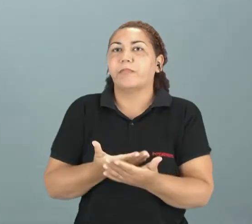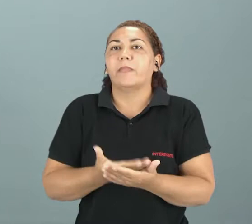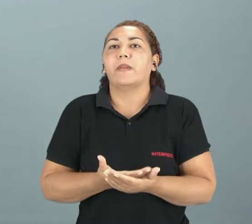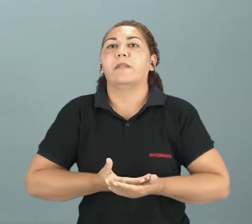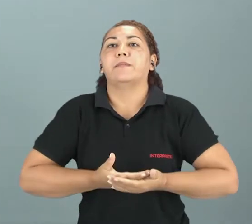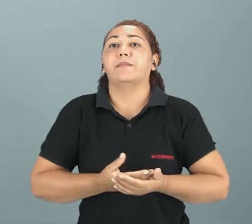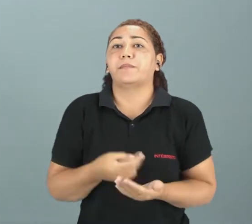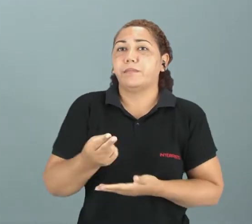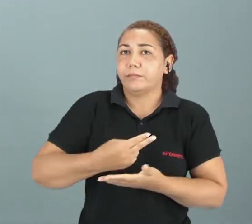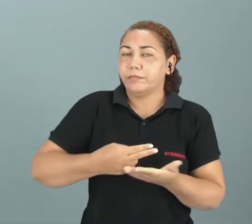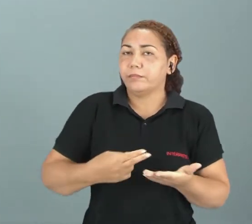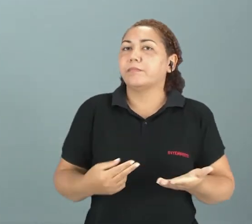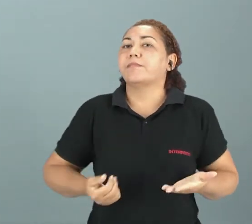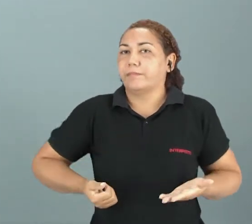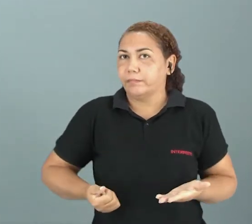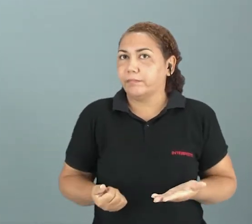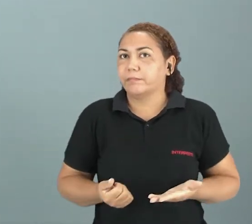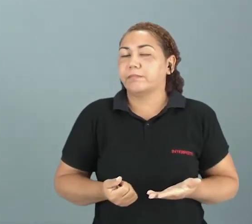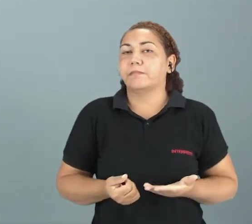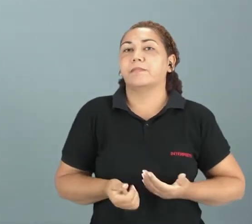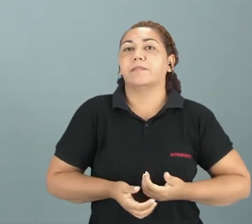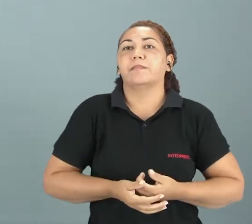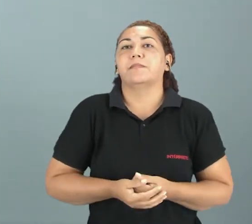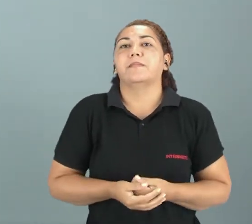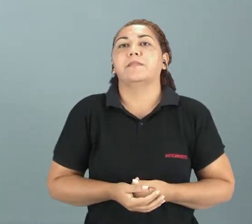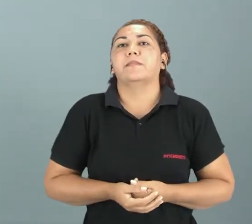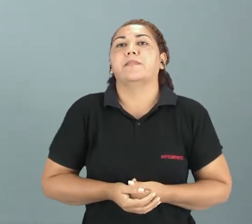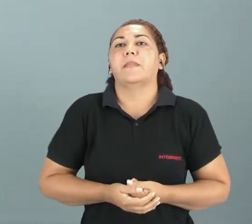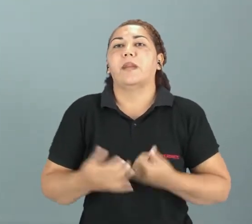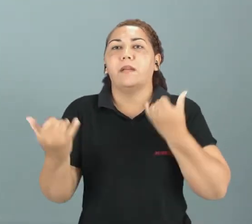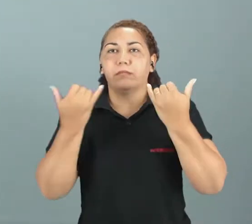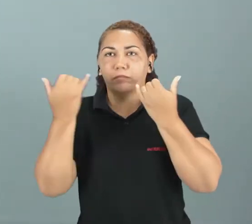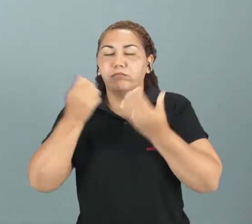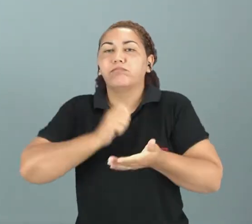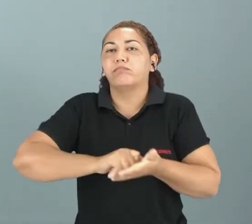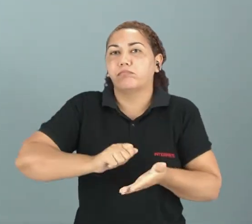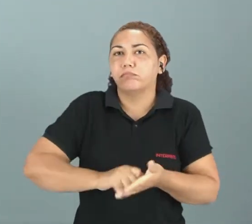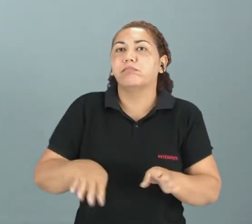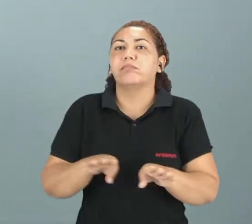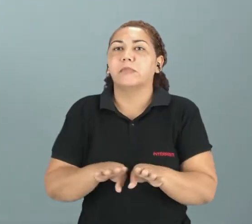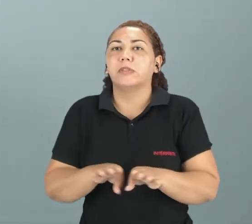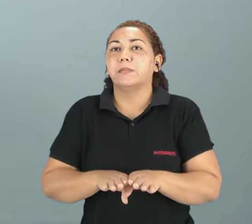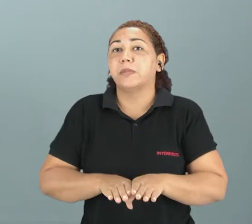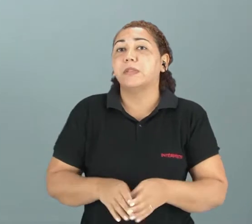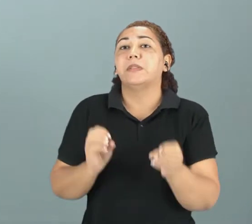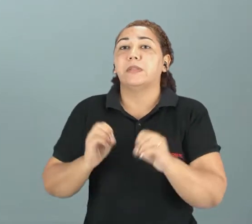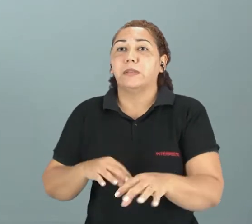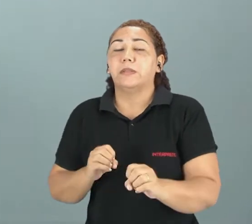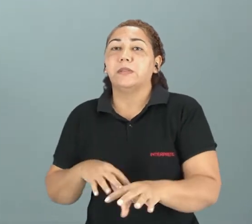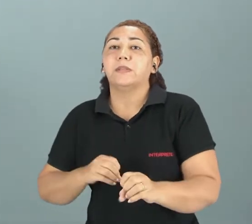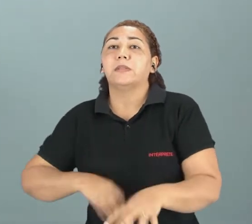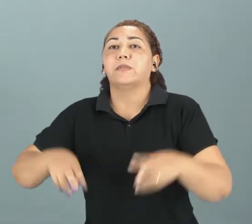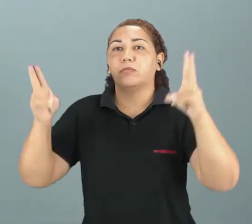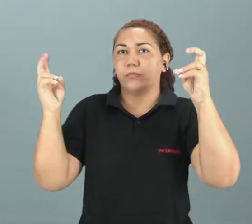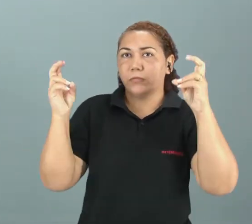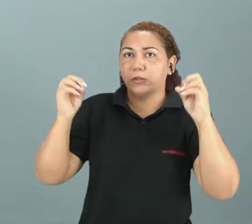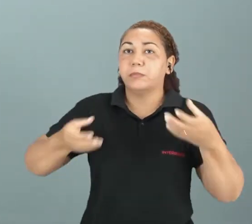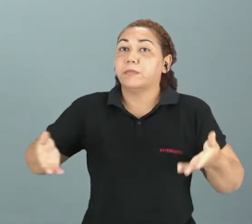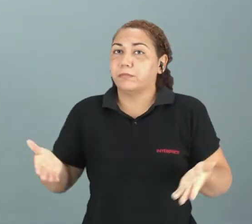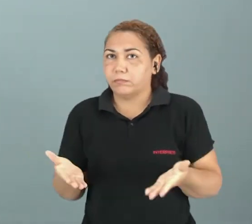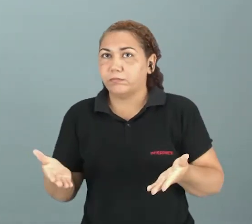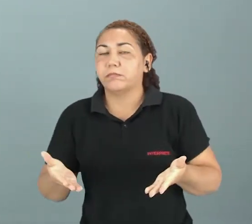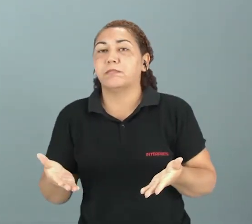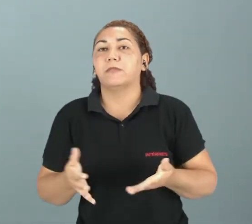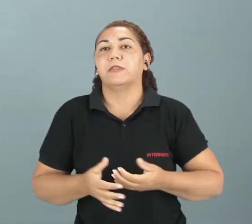é um desenho, requer imagem, como eu falei, pouca informação escrita, trabalha com temas da atualidade,